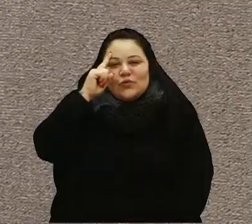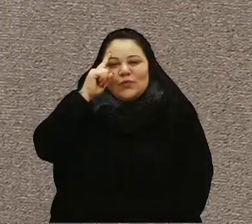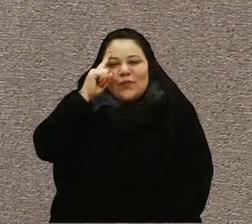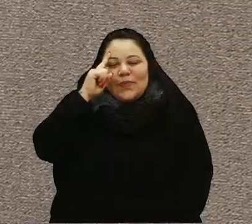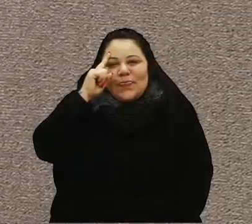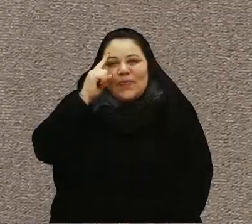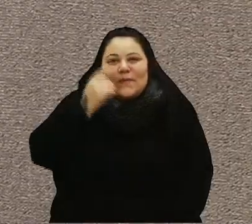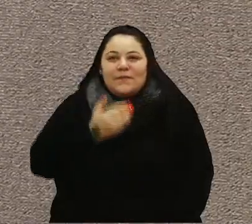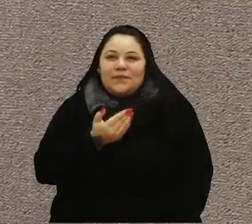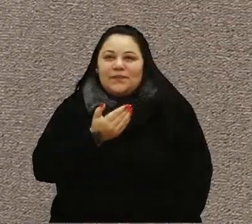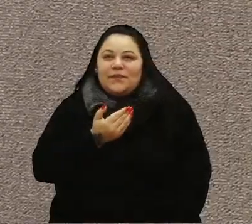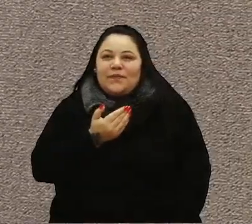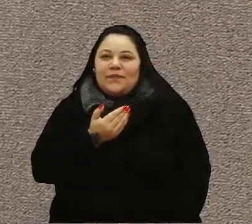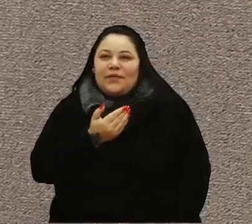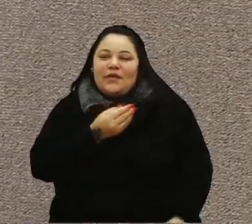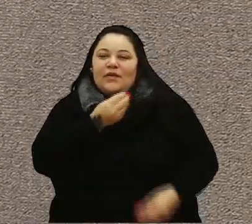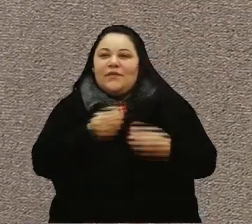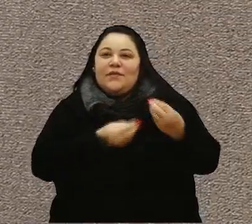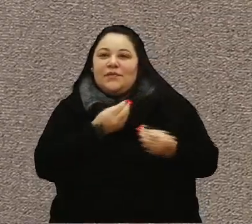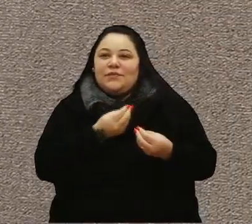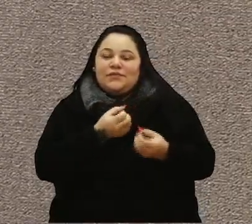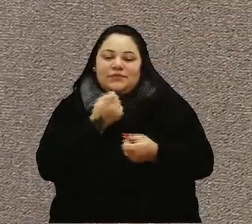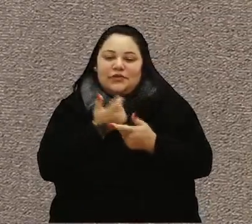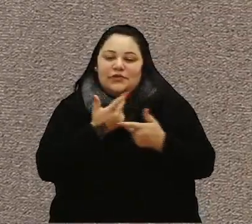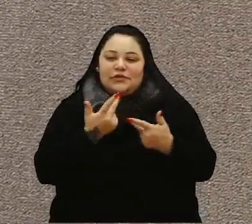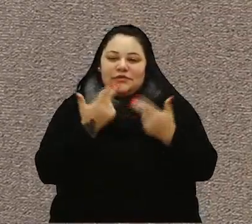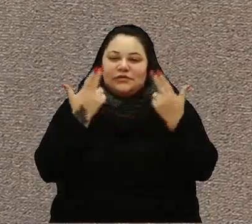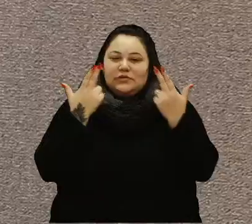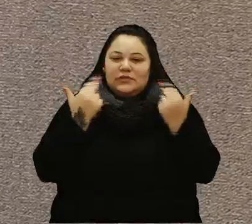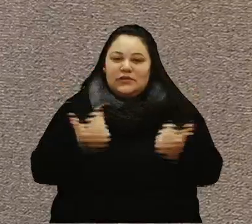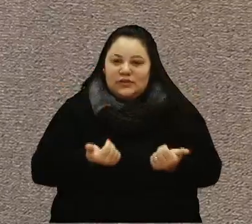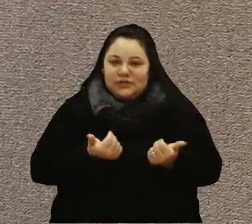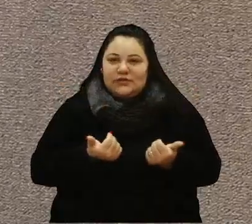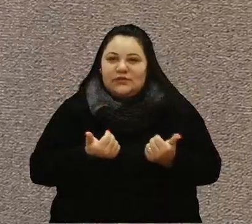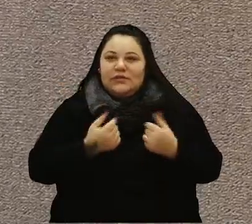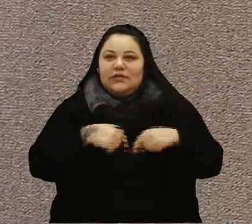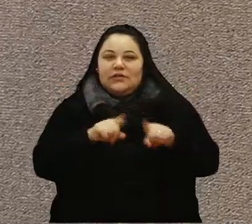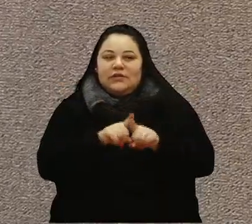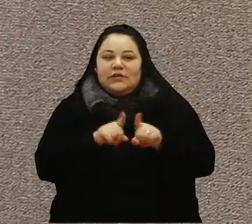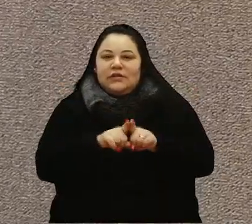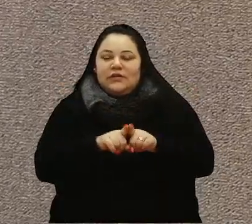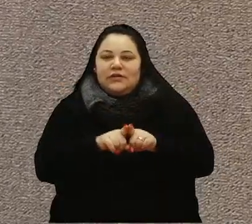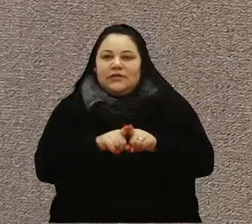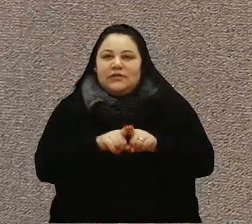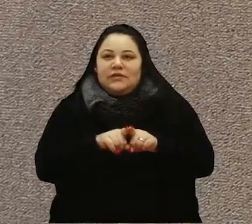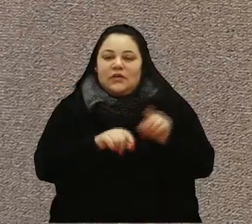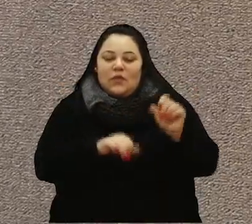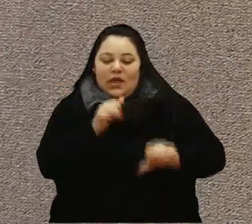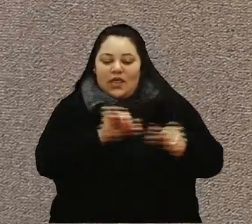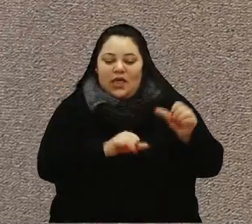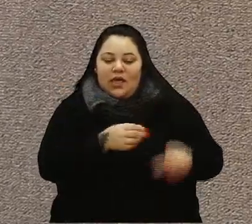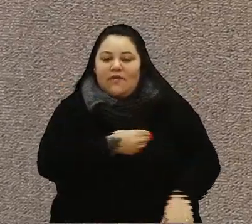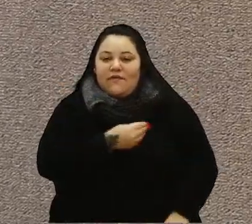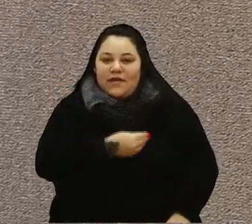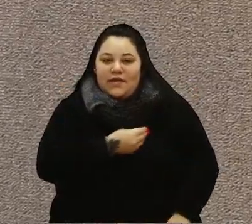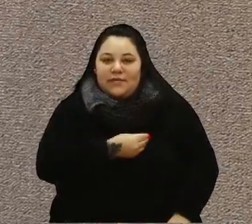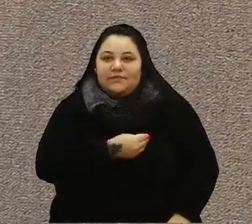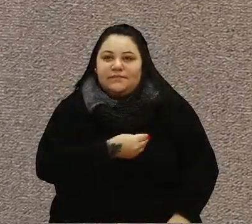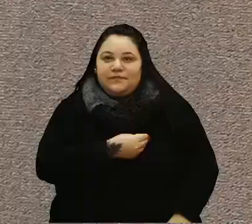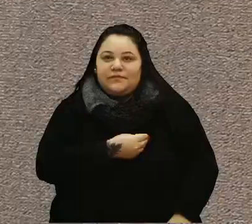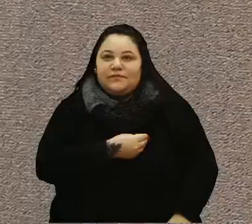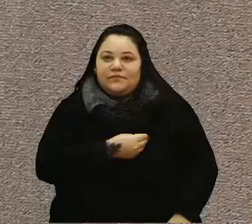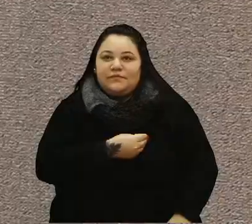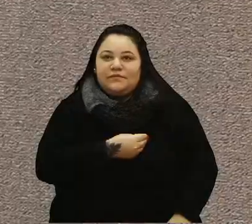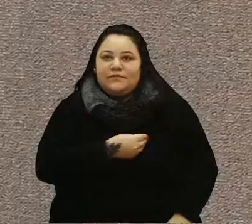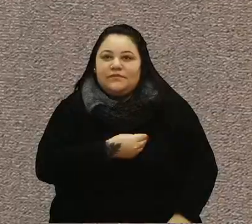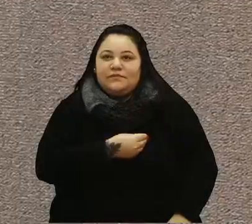envelhecimento como algo que é natural e que está acontecendo conosco diariamente, e a gente precisa envelhecer com qualidade de vida. A gente precisa conseguir enxergar